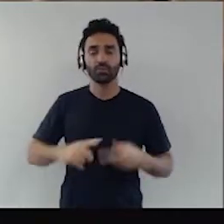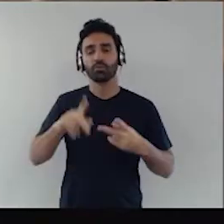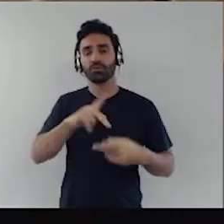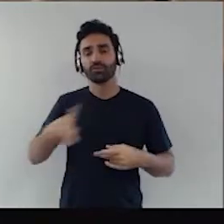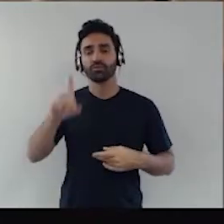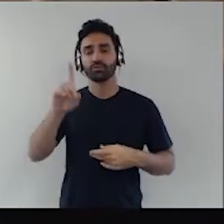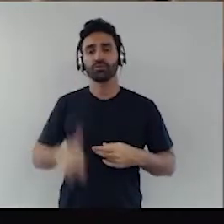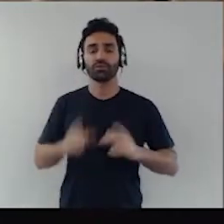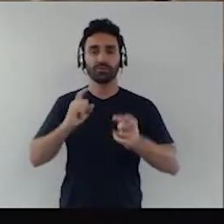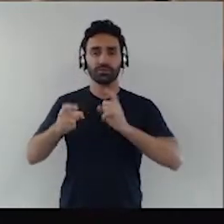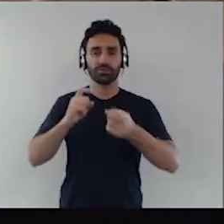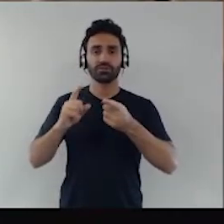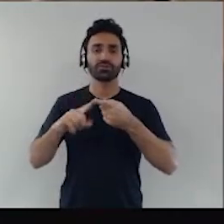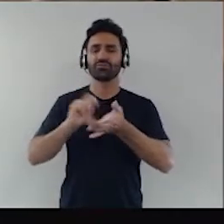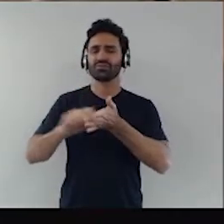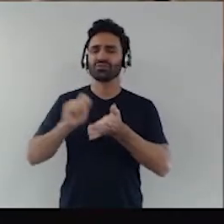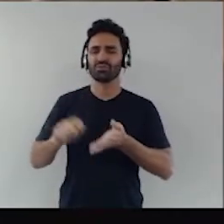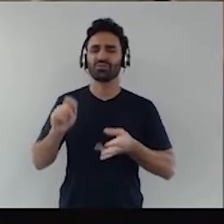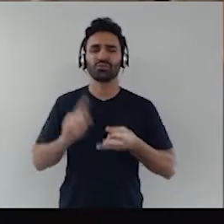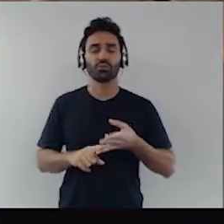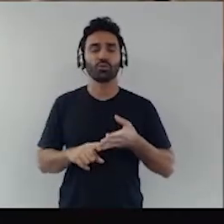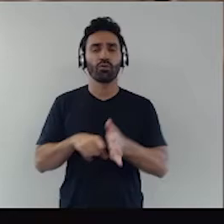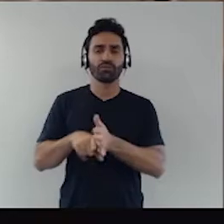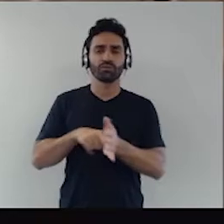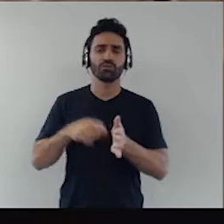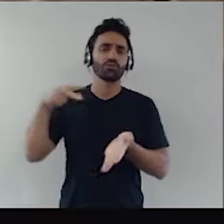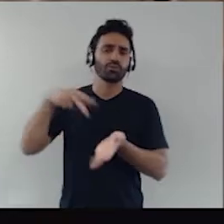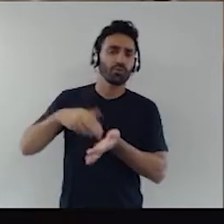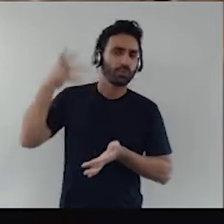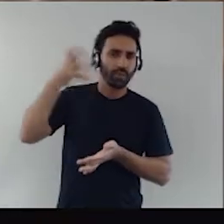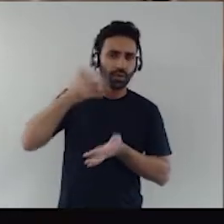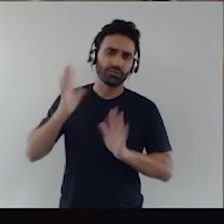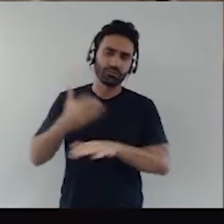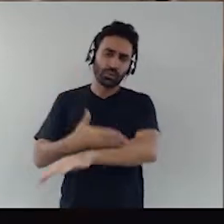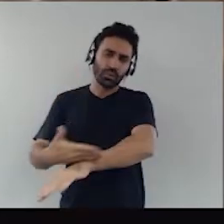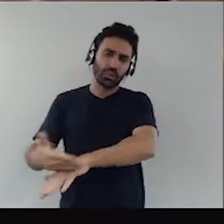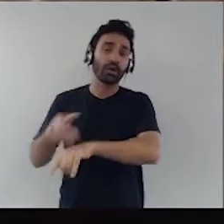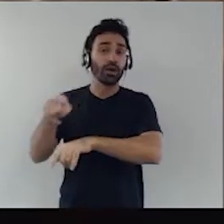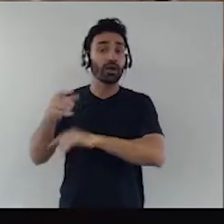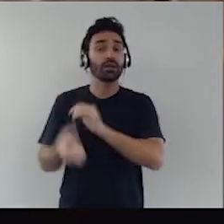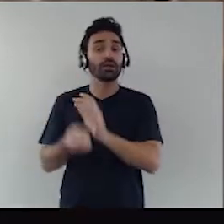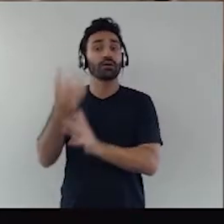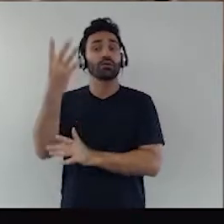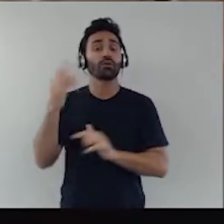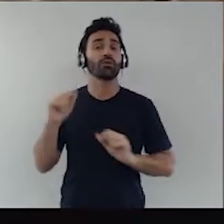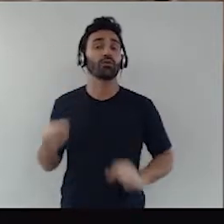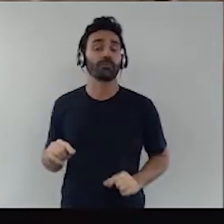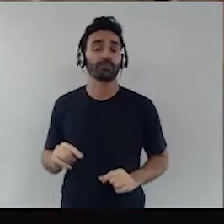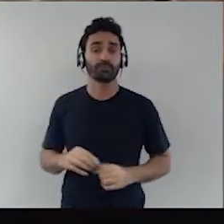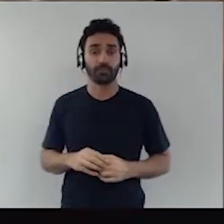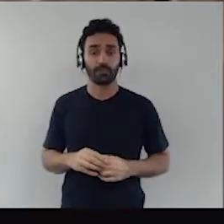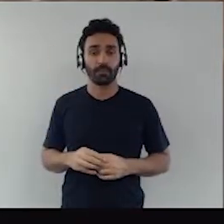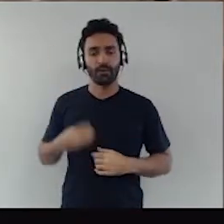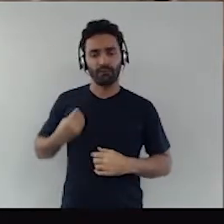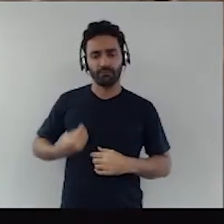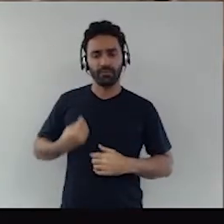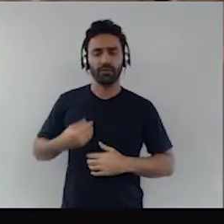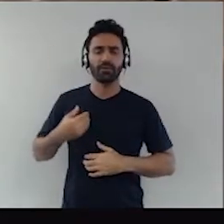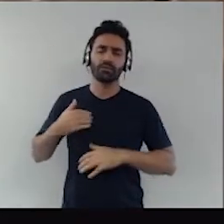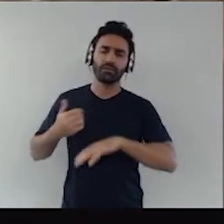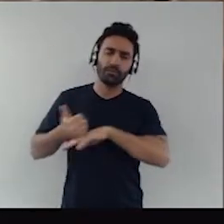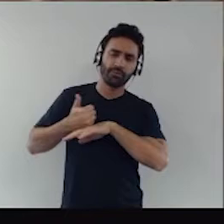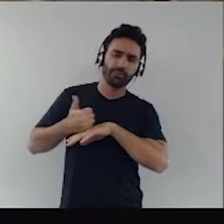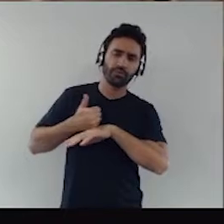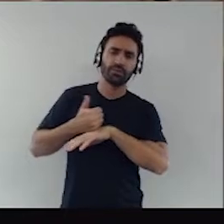Administrativo, escritor, consultor, conferencista e palestrante, desenvolveu uma longa e sólida carreira no